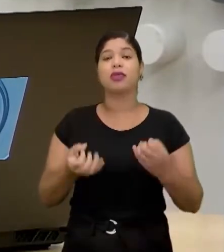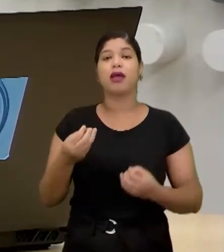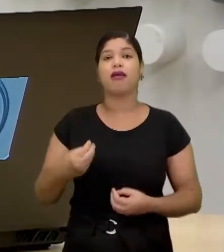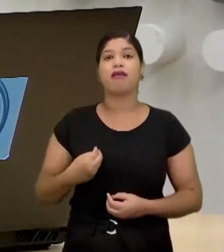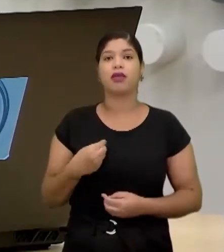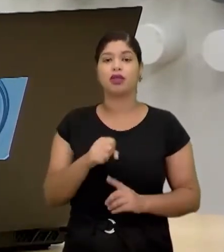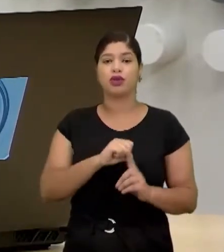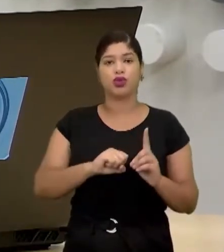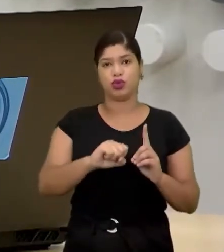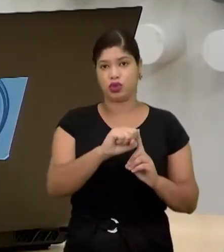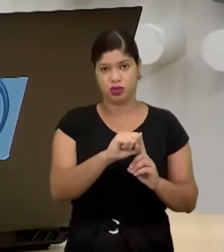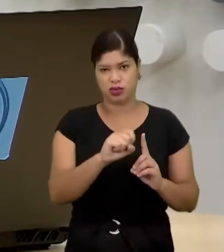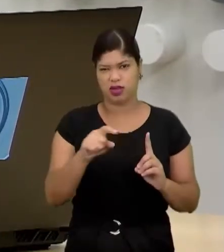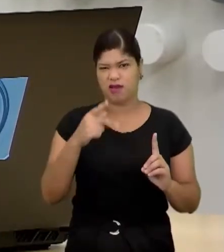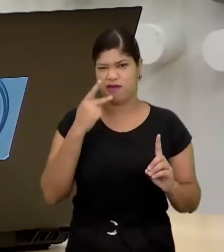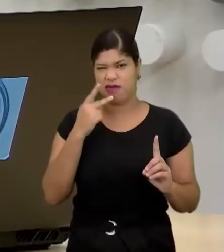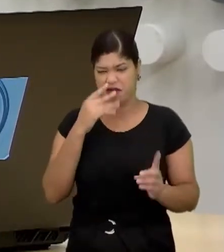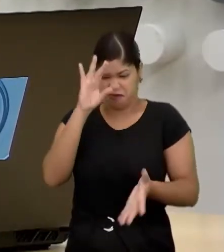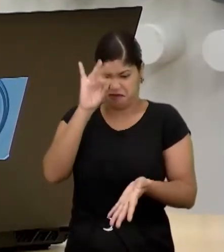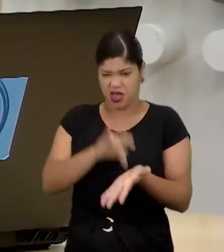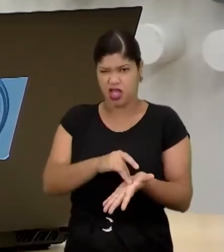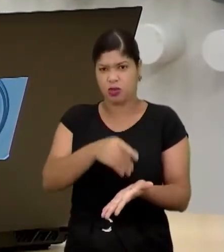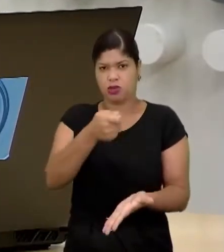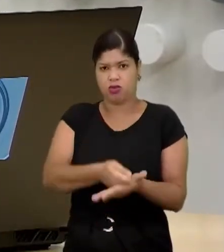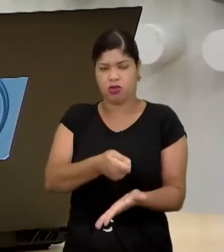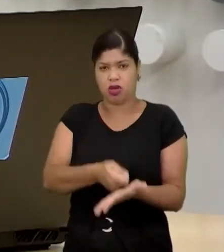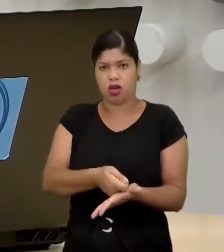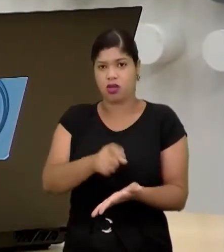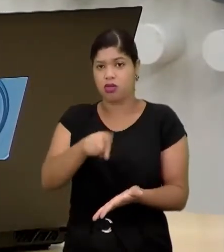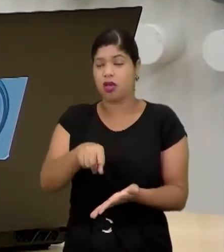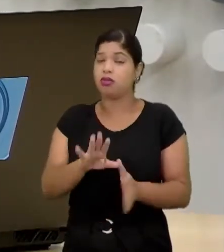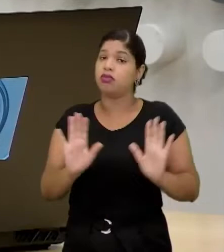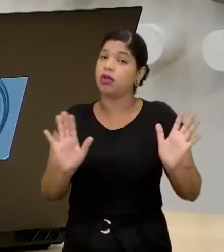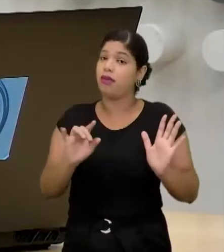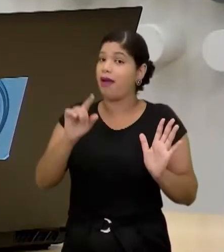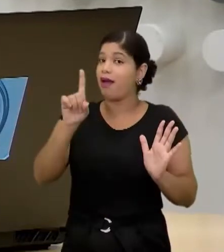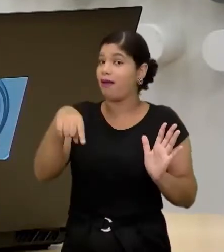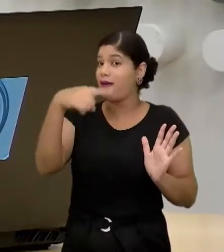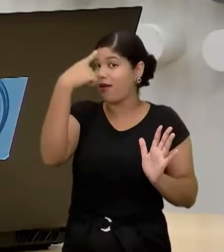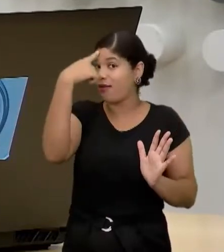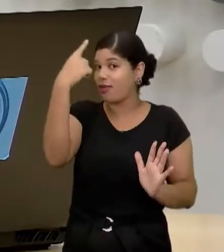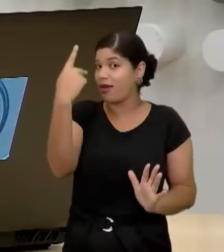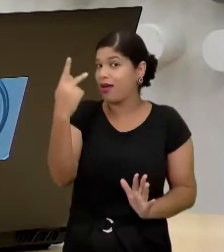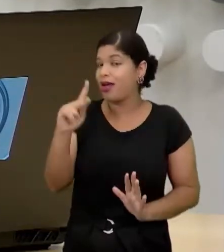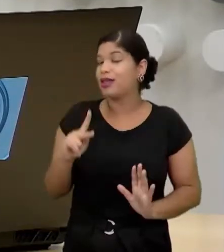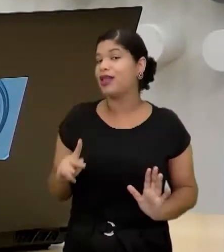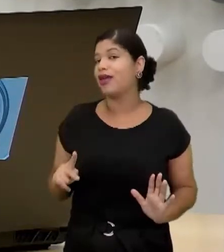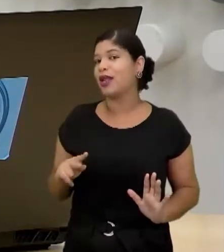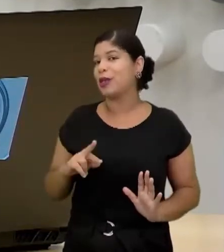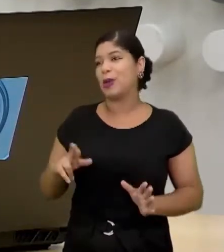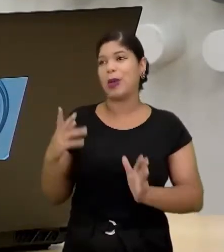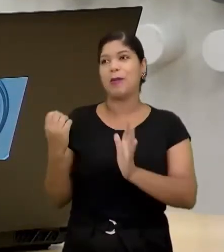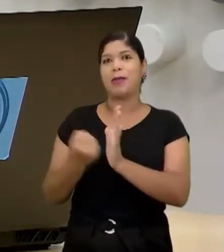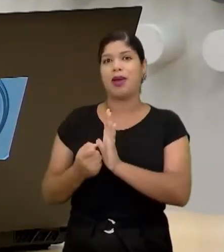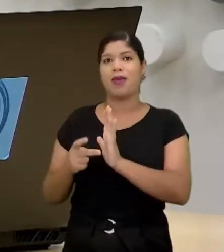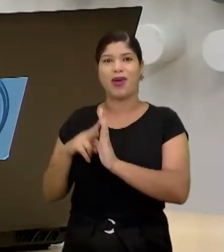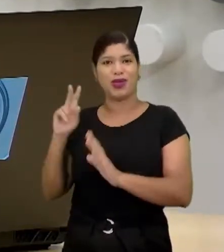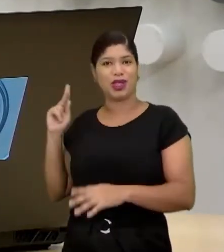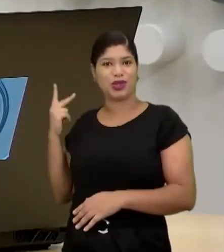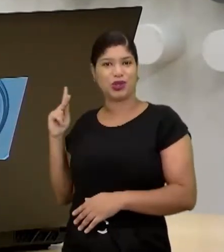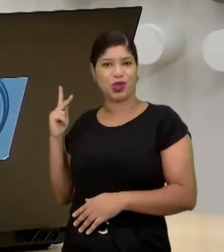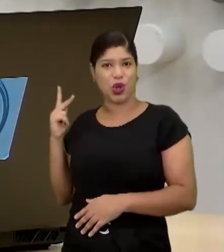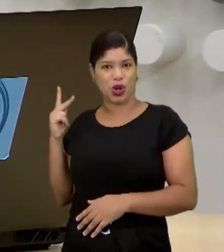ele não tá dizendo que necessariamente isso que ele que ele defende tem acontecido historicamente Mas é uma construção